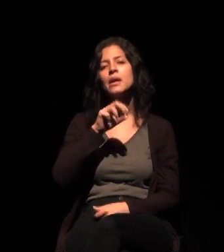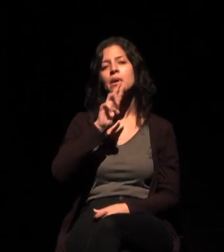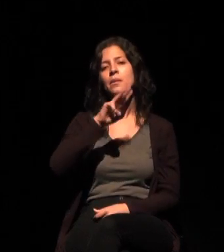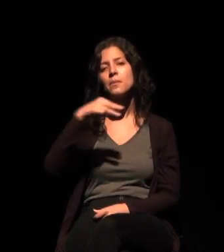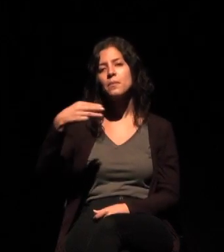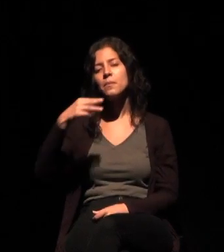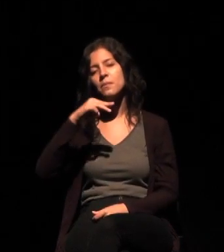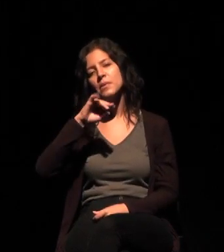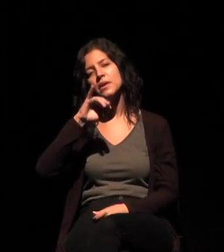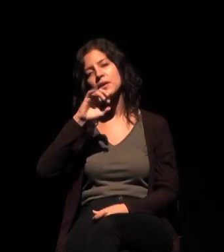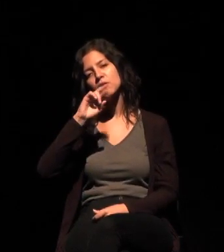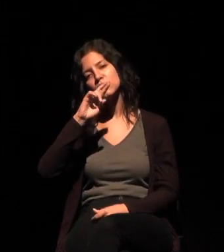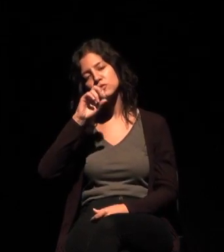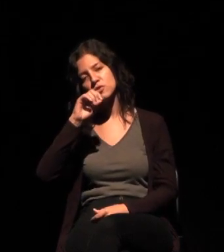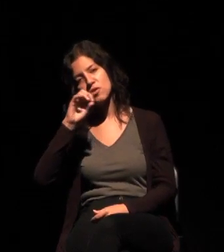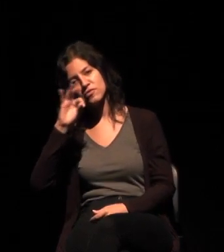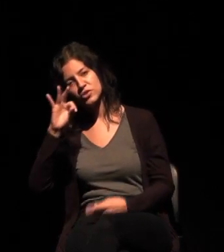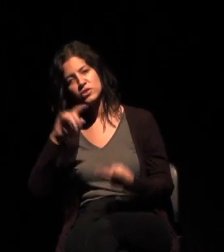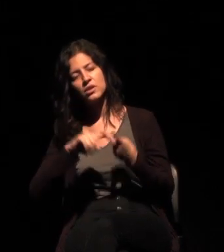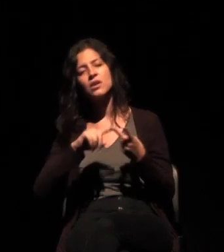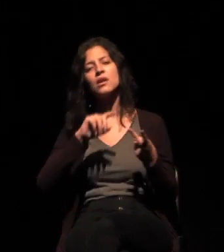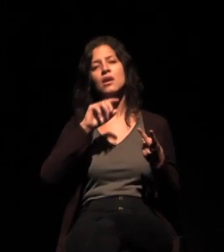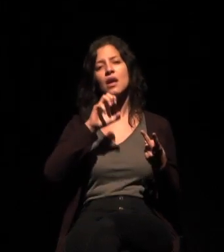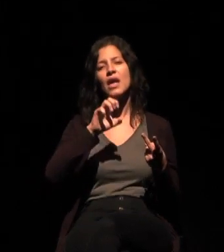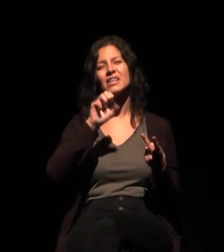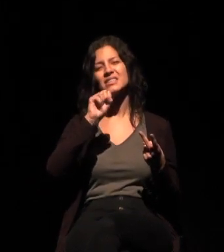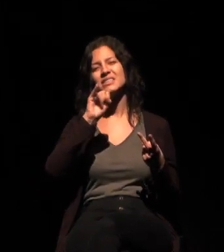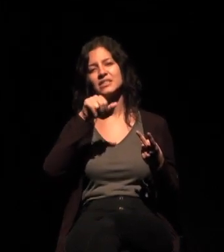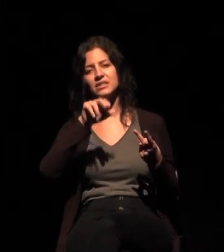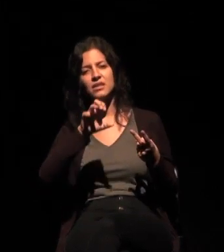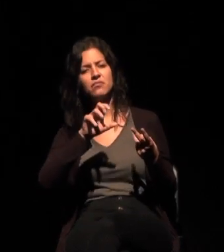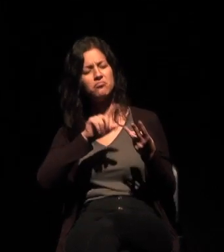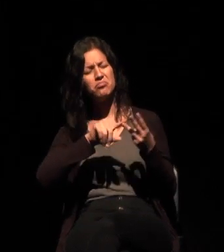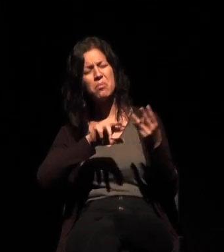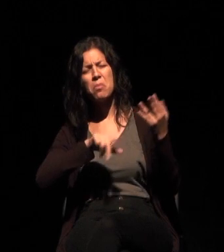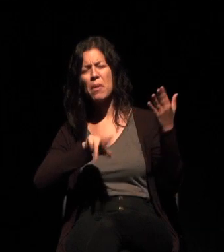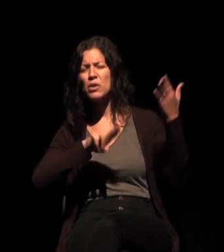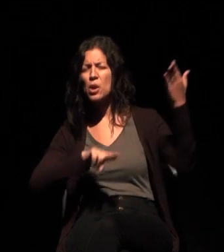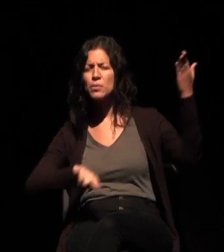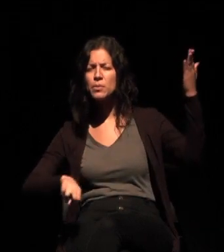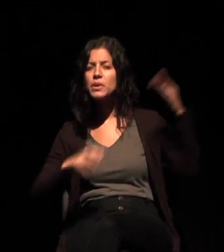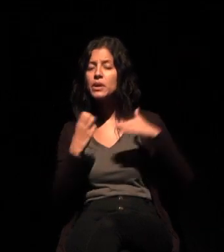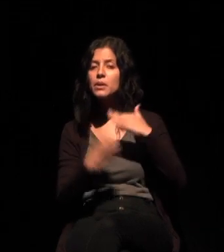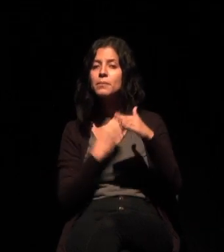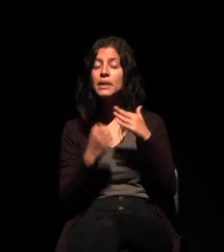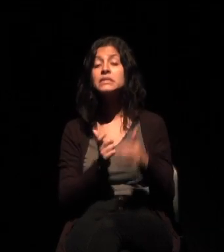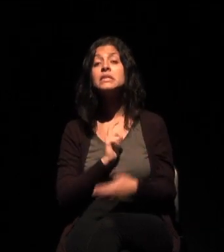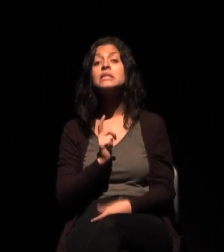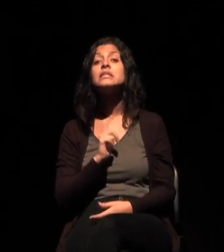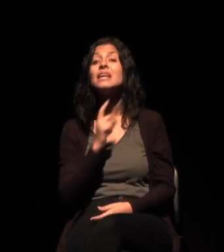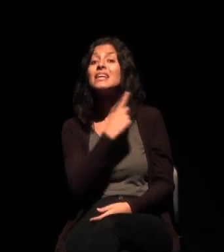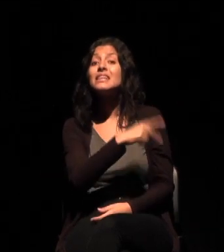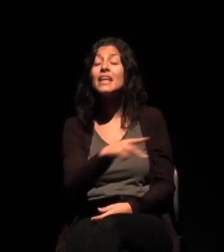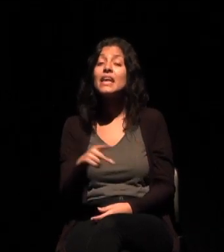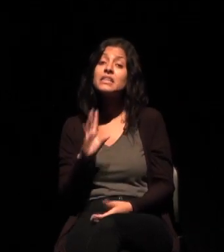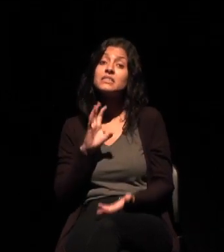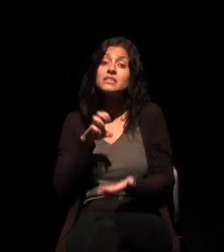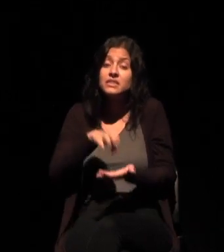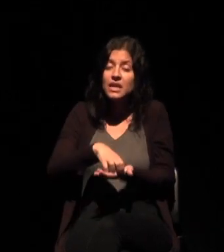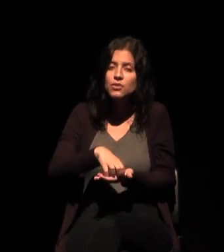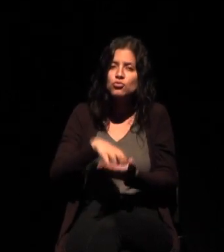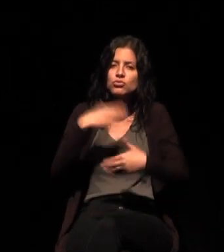antes sim o bota-fora hipertensão empresas que instalam os seus centros de desenvolvimento para projetos